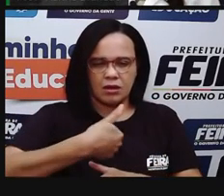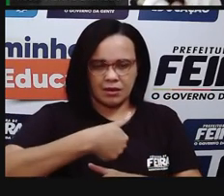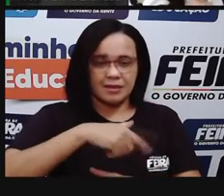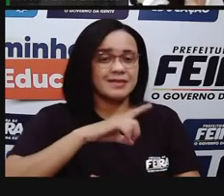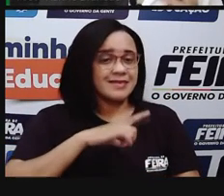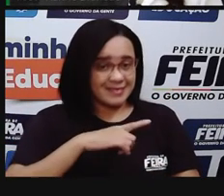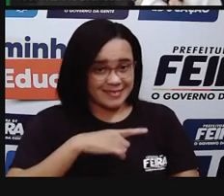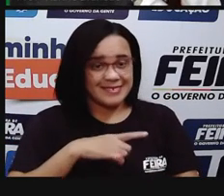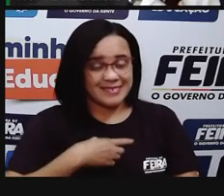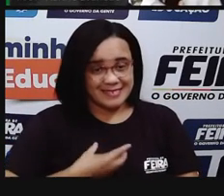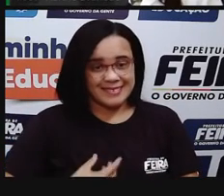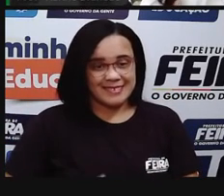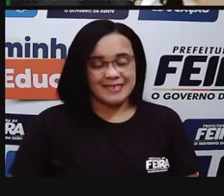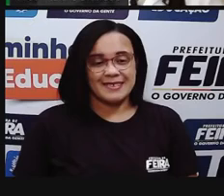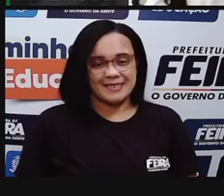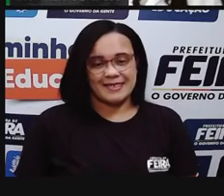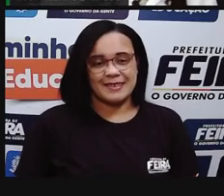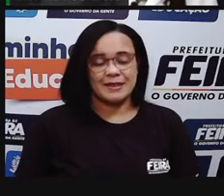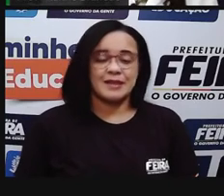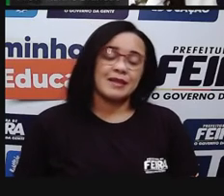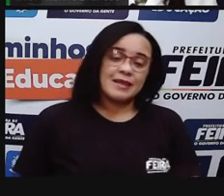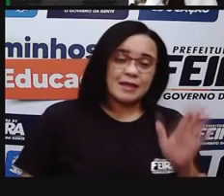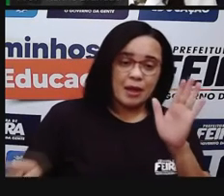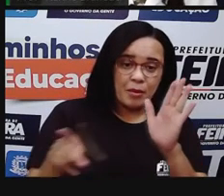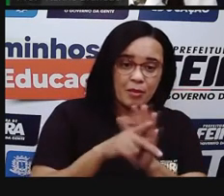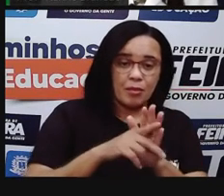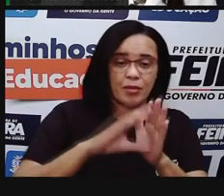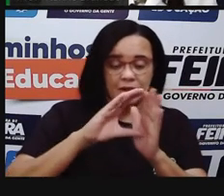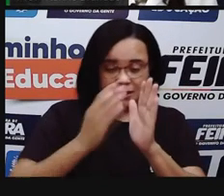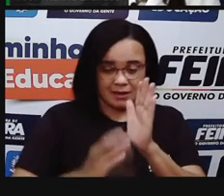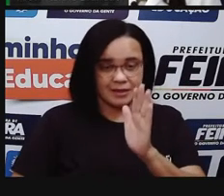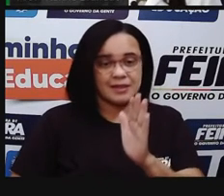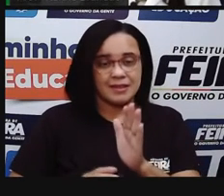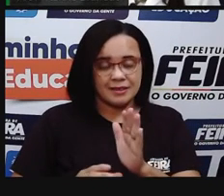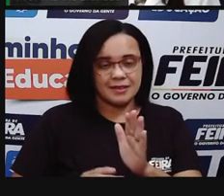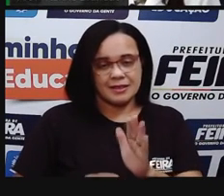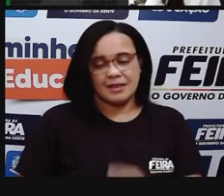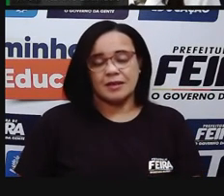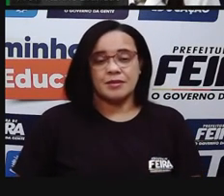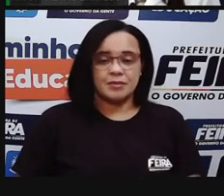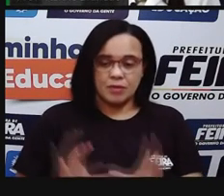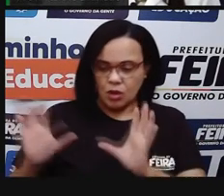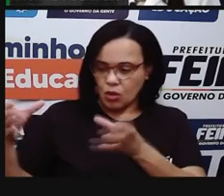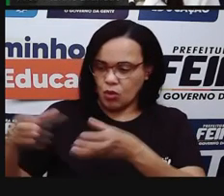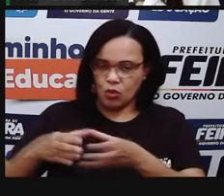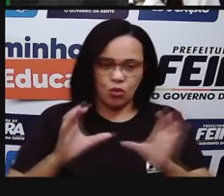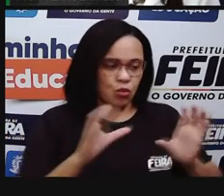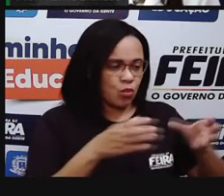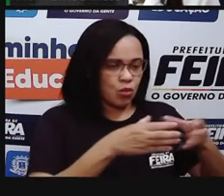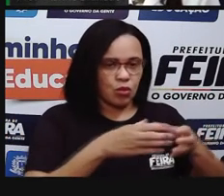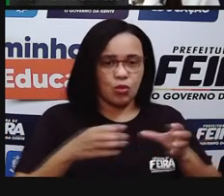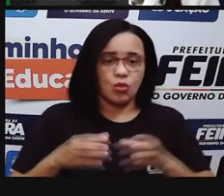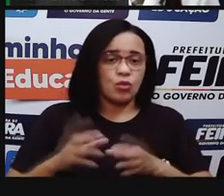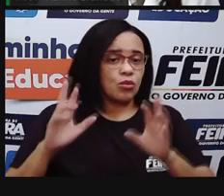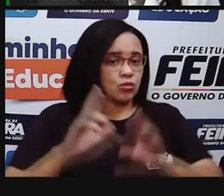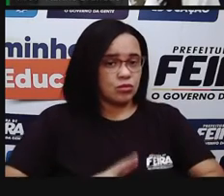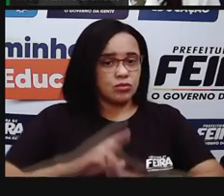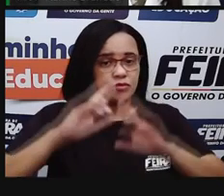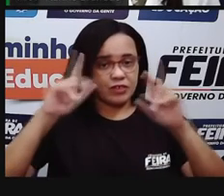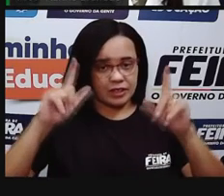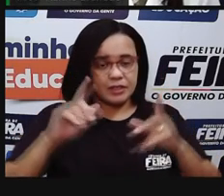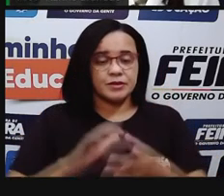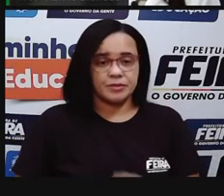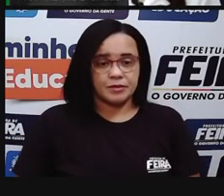a nós uma característica que é diferente de outros grupos, tá? Além disso, nós somos da família